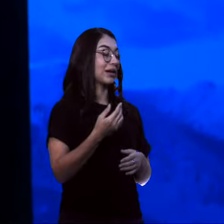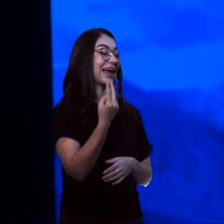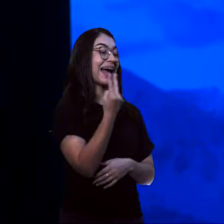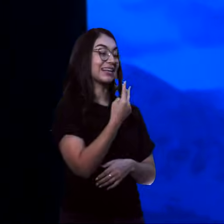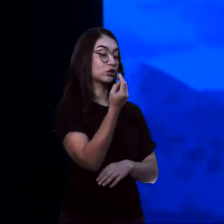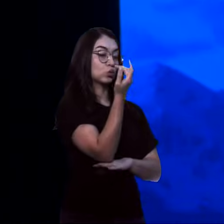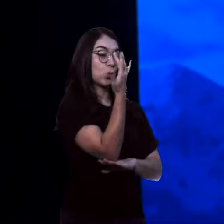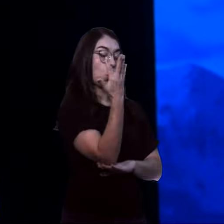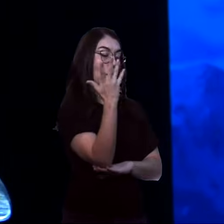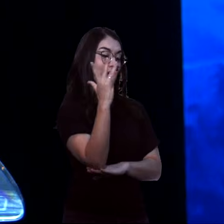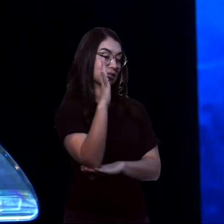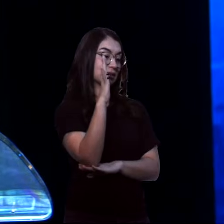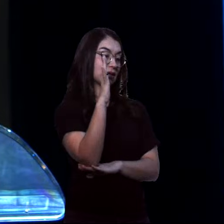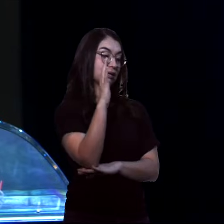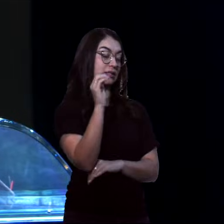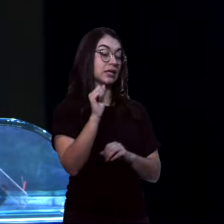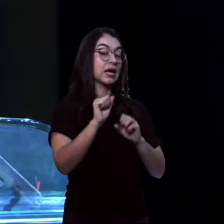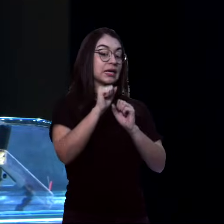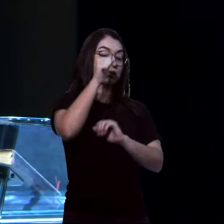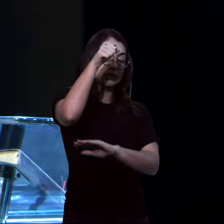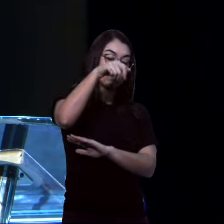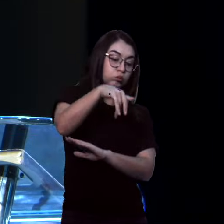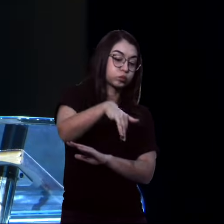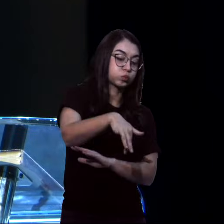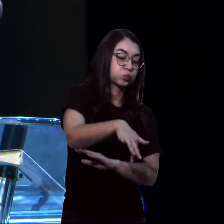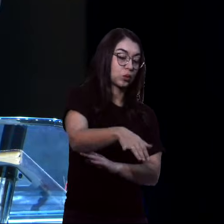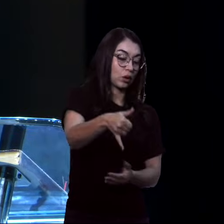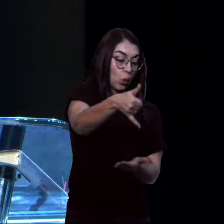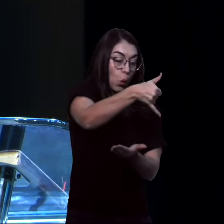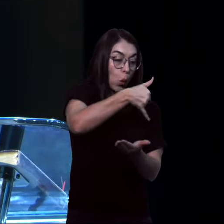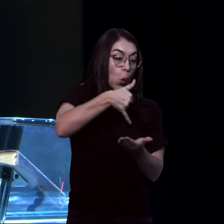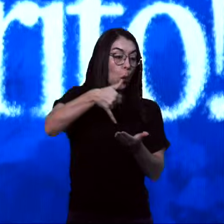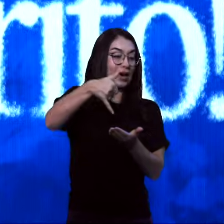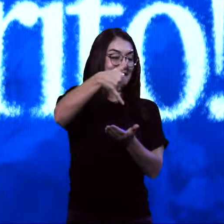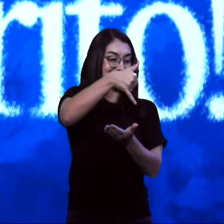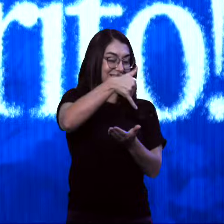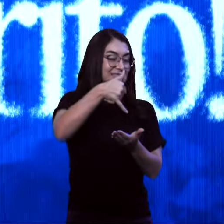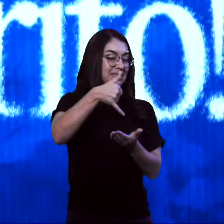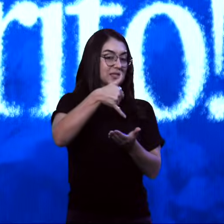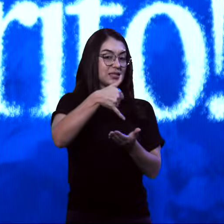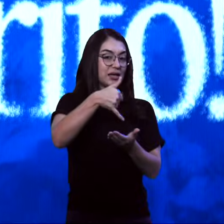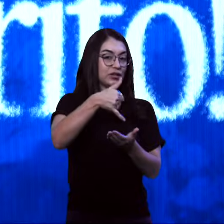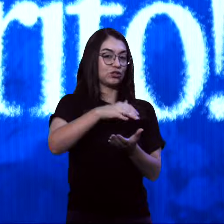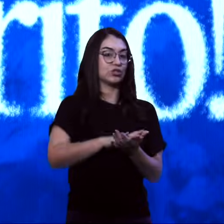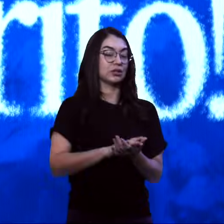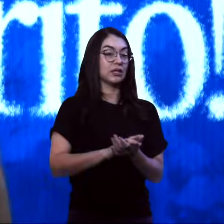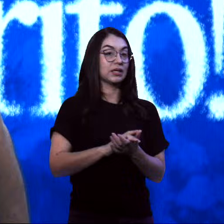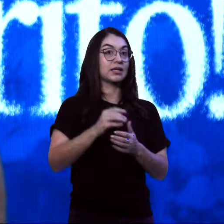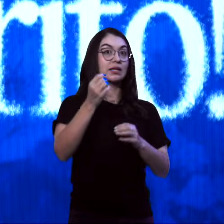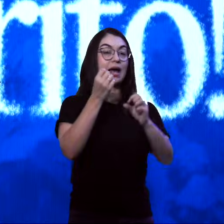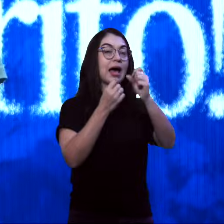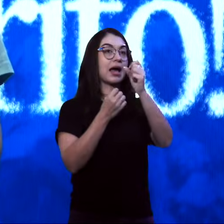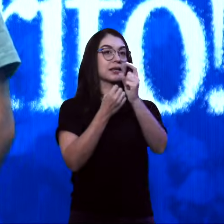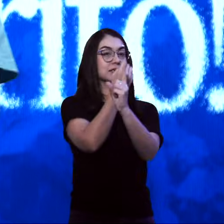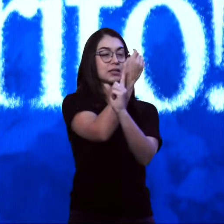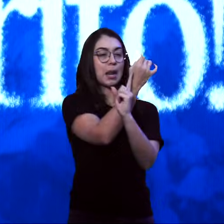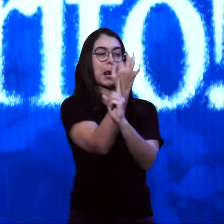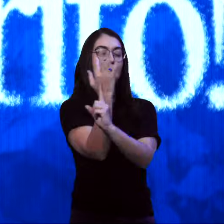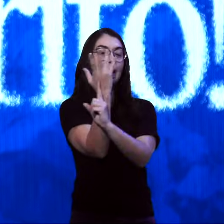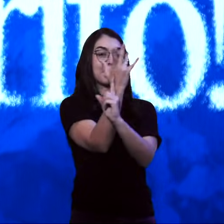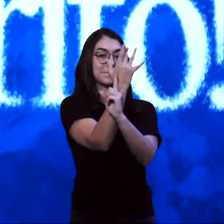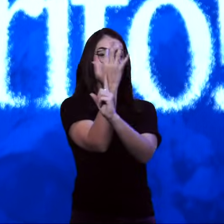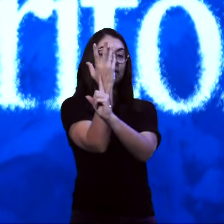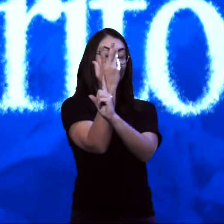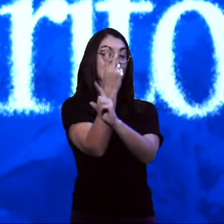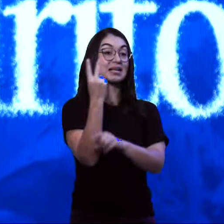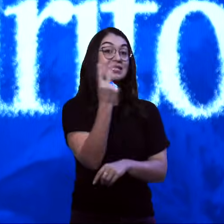árvores que estão derramando azeite dourado nos tubos, que estão alimentando a chama das lamparinas, essas